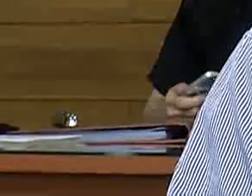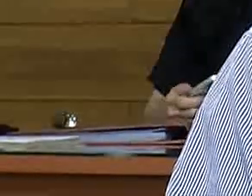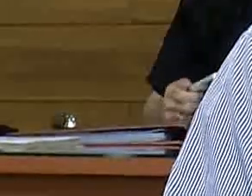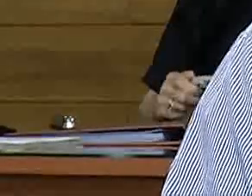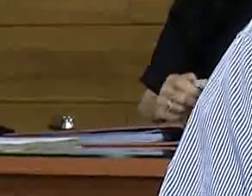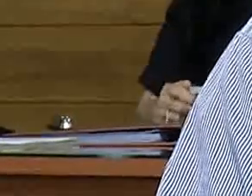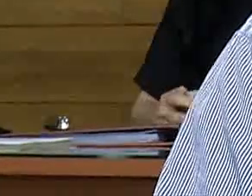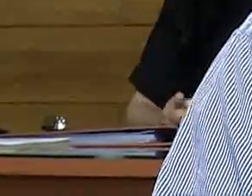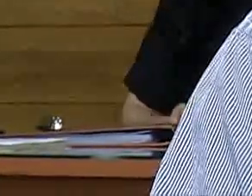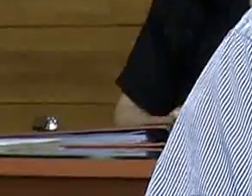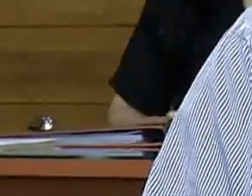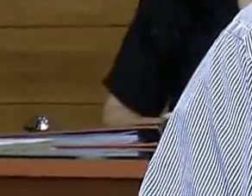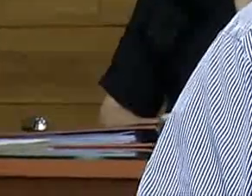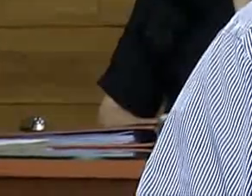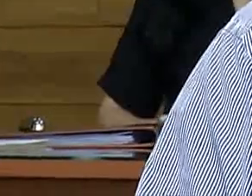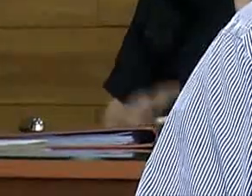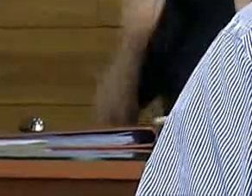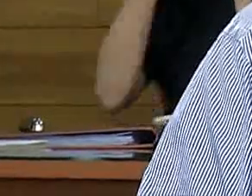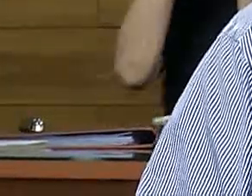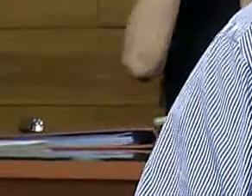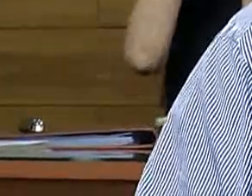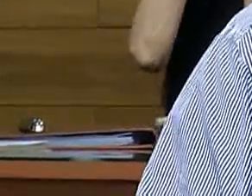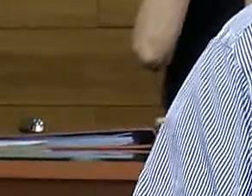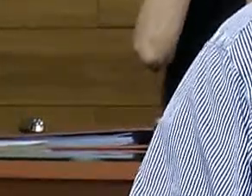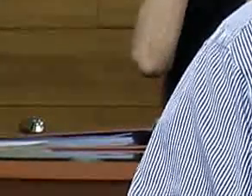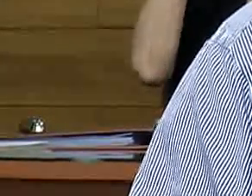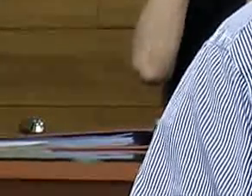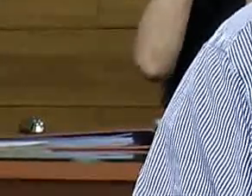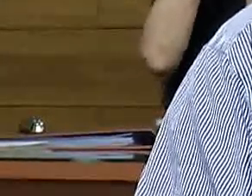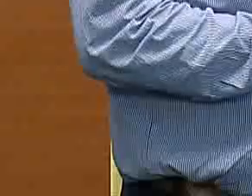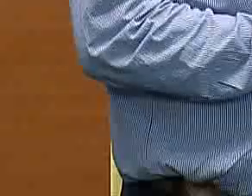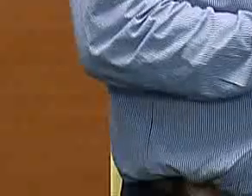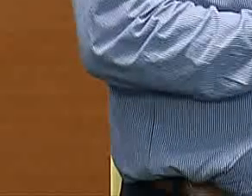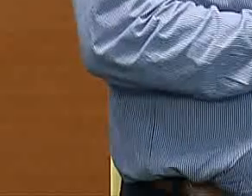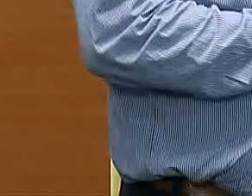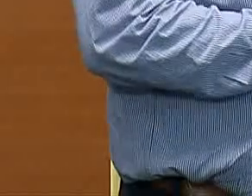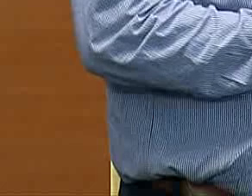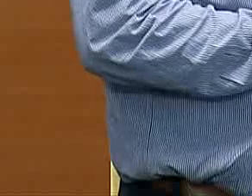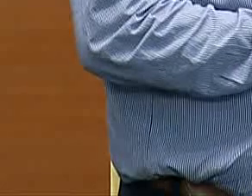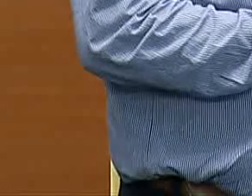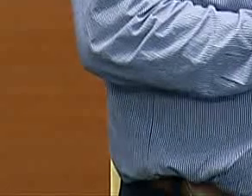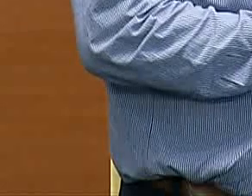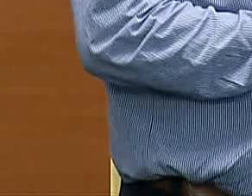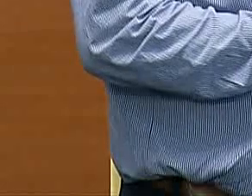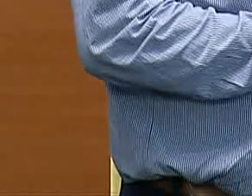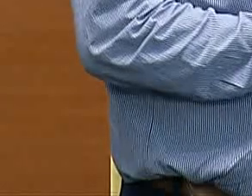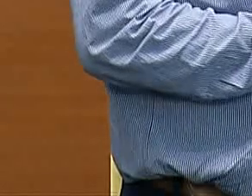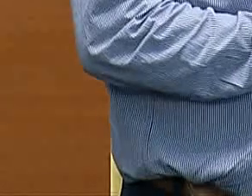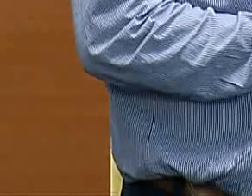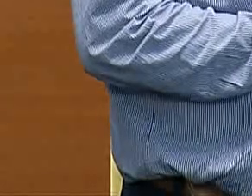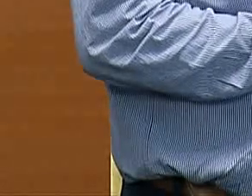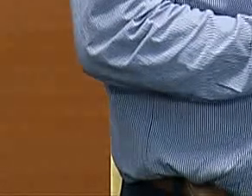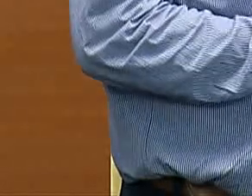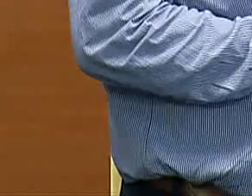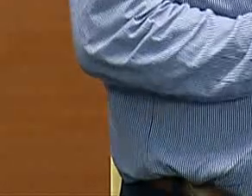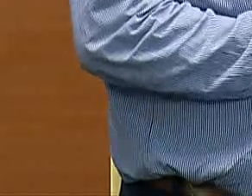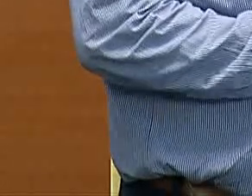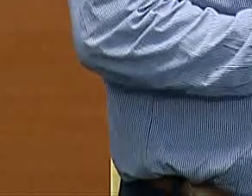senhores vereadores e vereadoras que o procuram lá no sexto andar. Uma pessoa assim, super